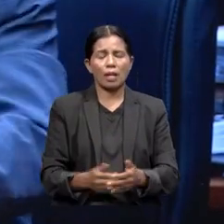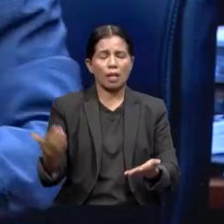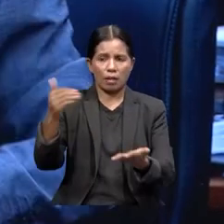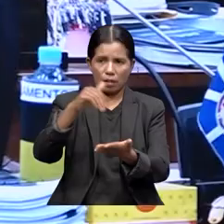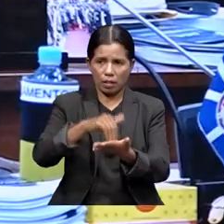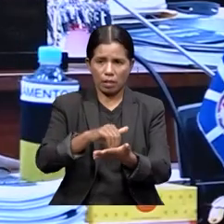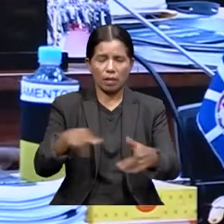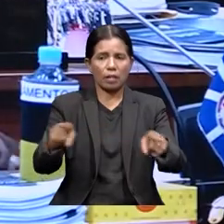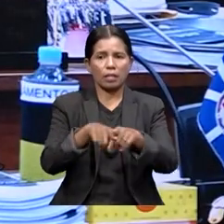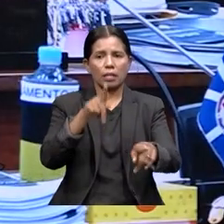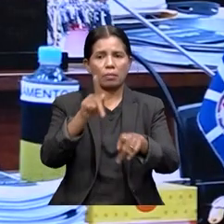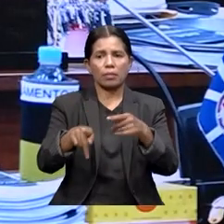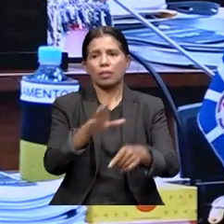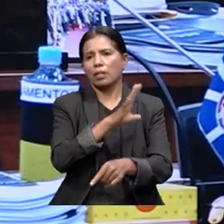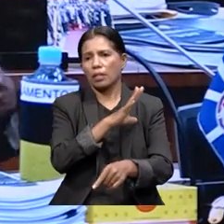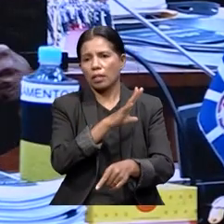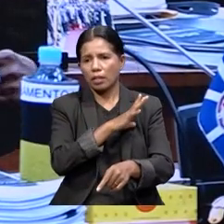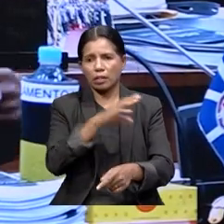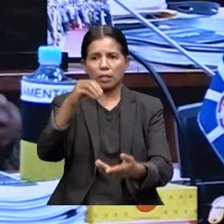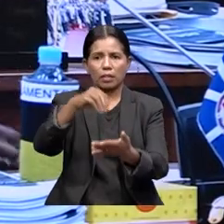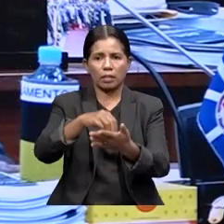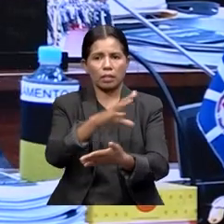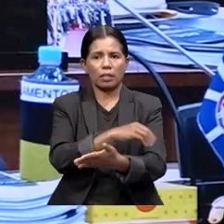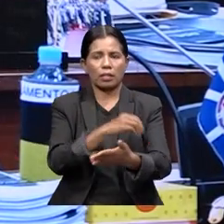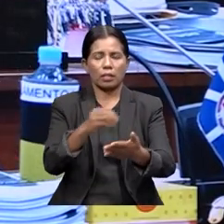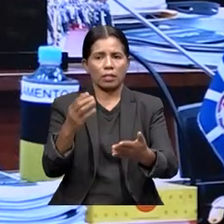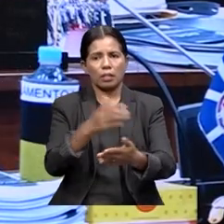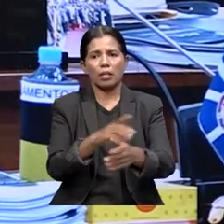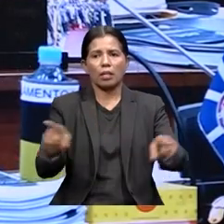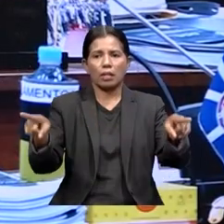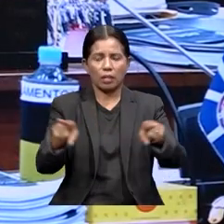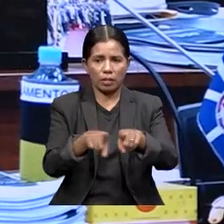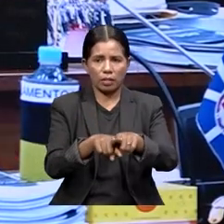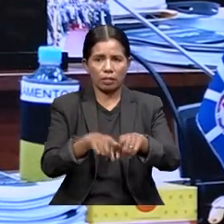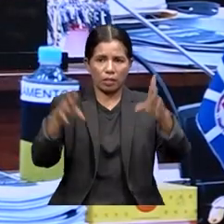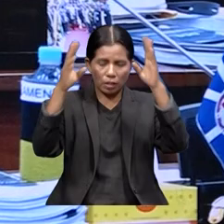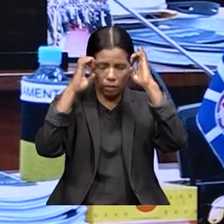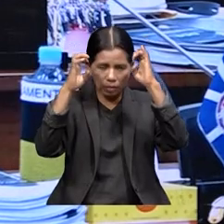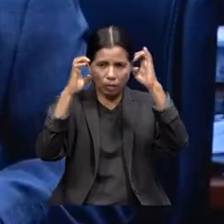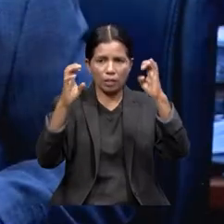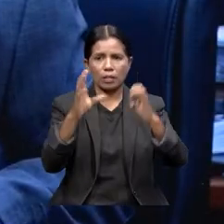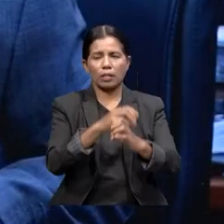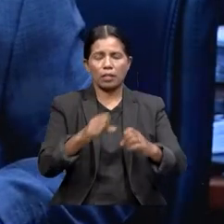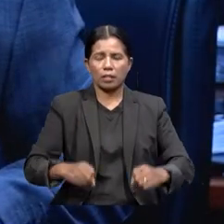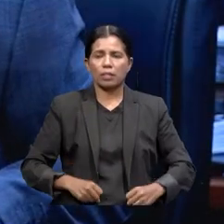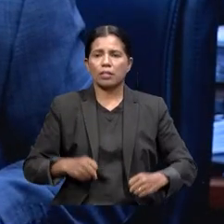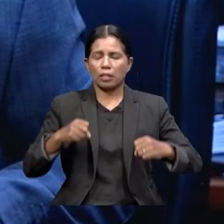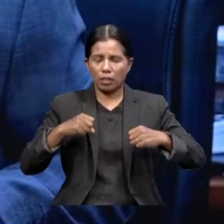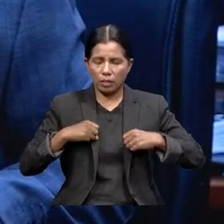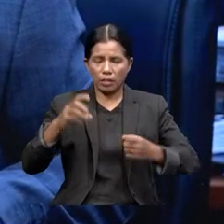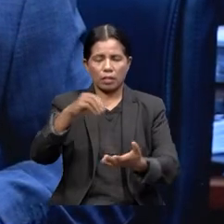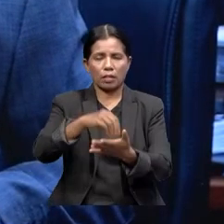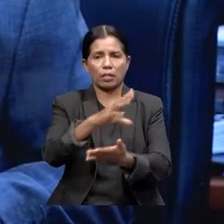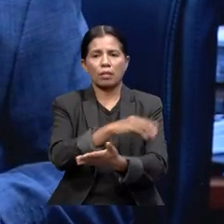tan, anessa nebe hotu hotu hein, mak investe ia setor estratégico, anessa edukasaun, saúde no investe ia